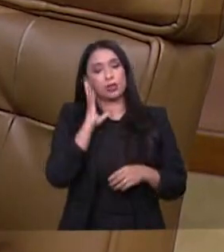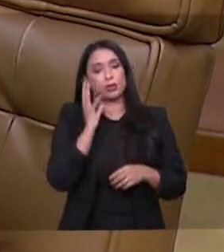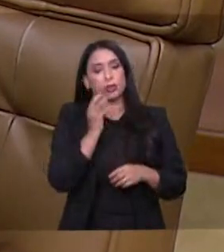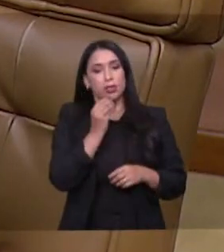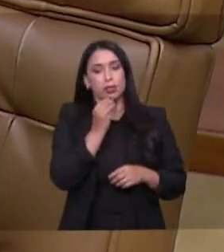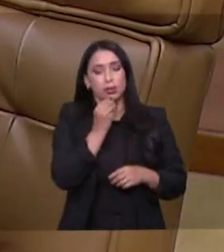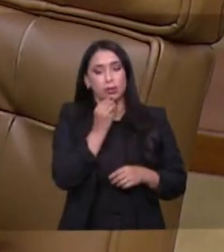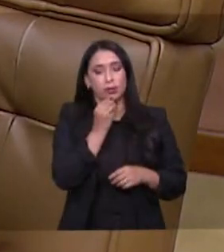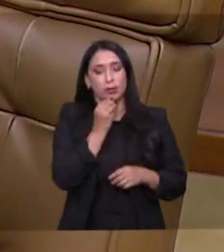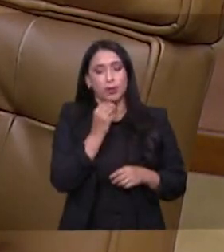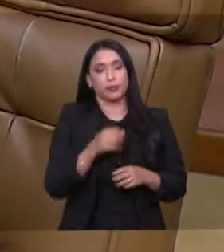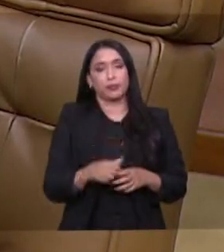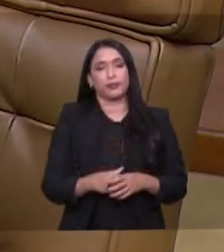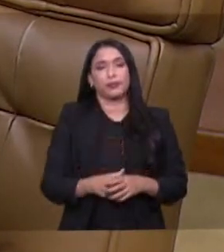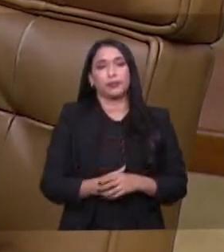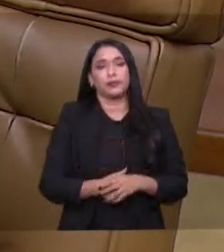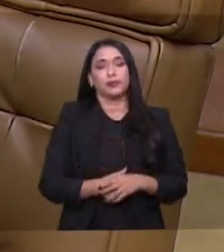Toffoli.